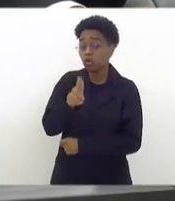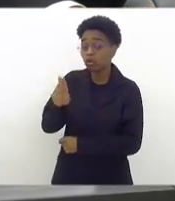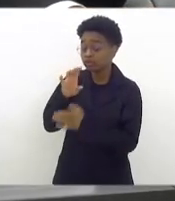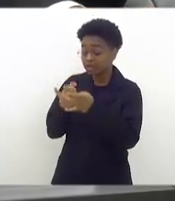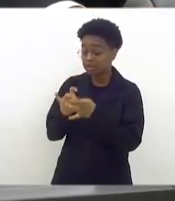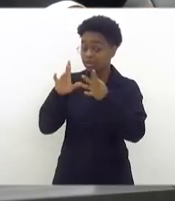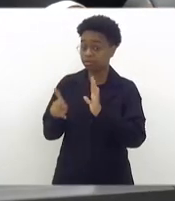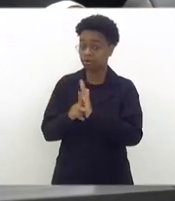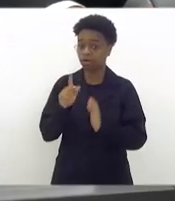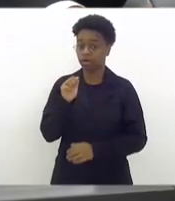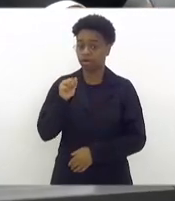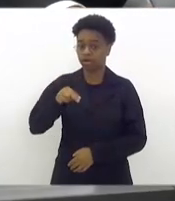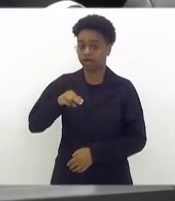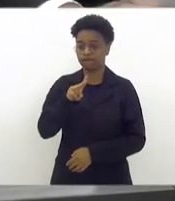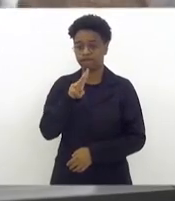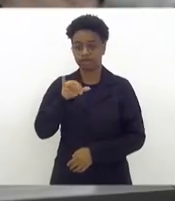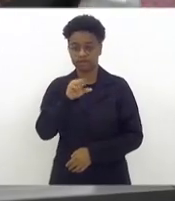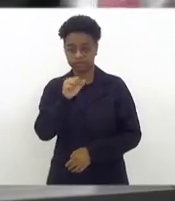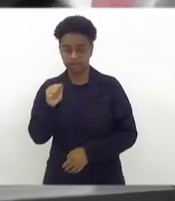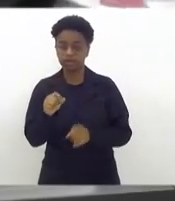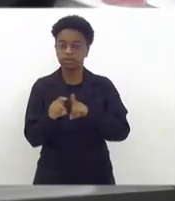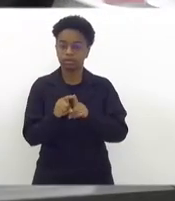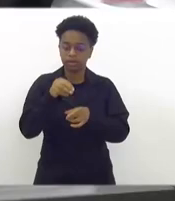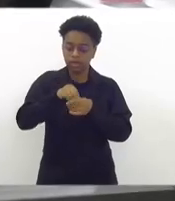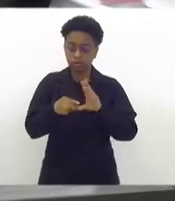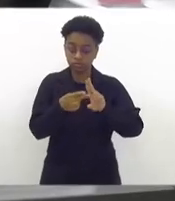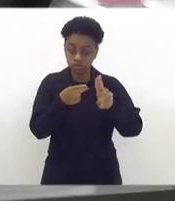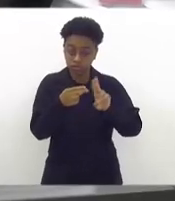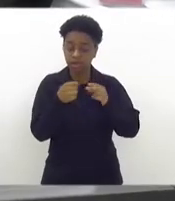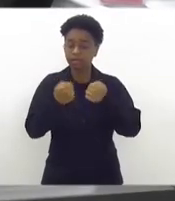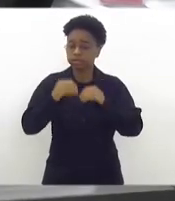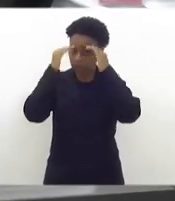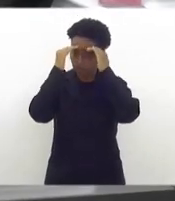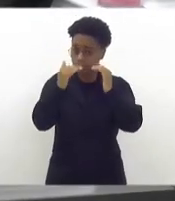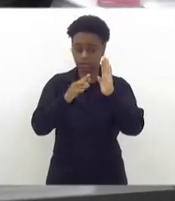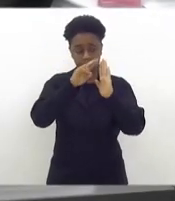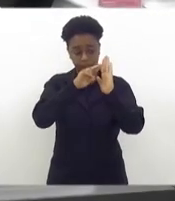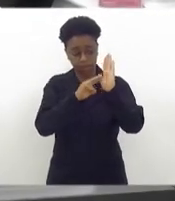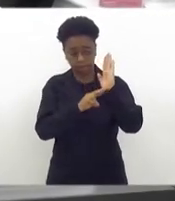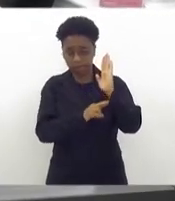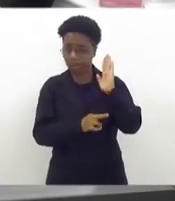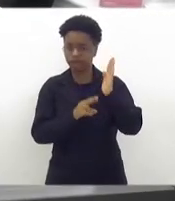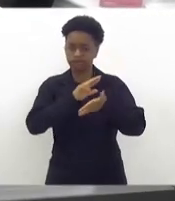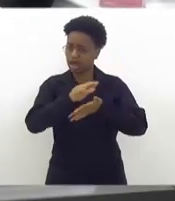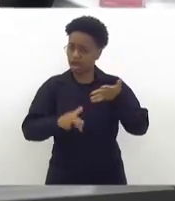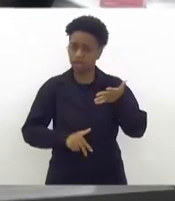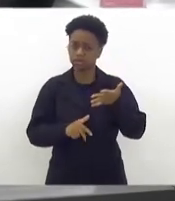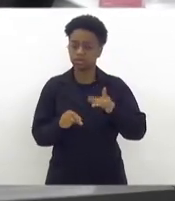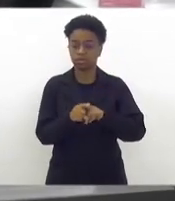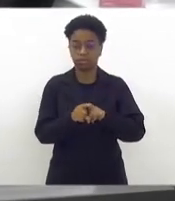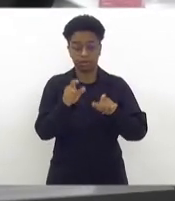nos termos da Anvisa, e para entrar no SUS, obedecendo tudo que o SUS exige para e as